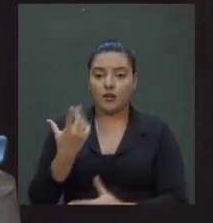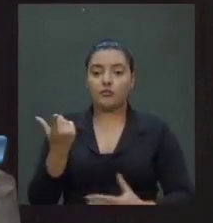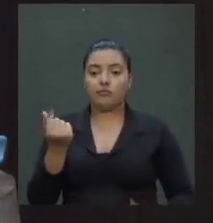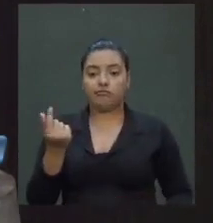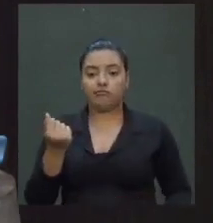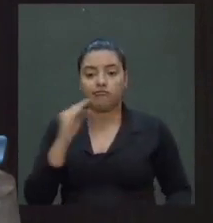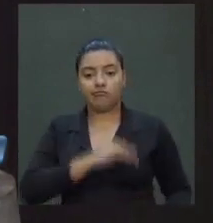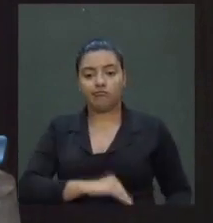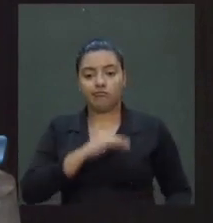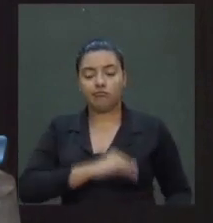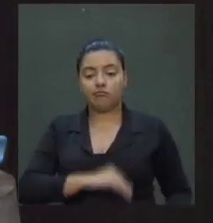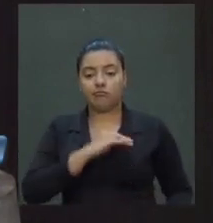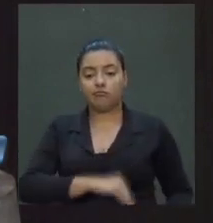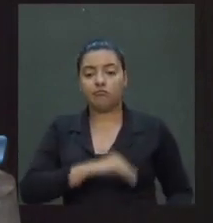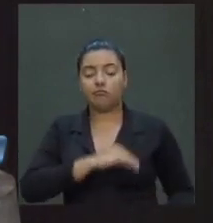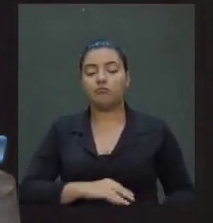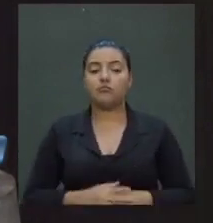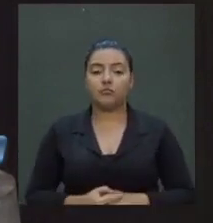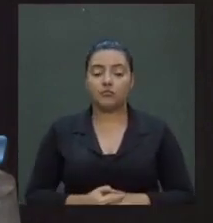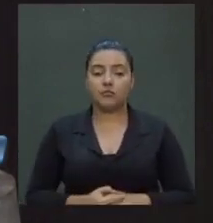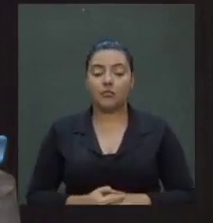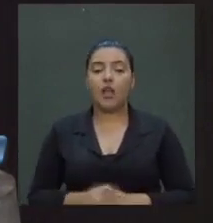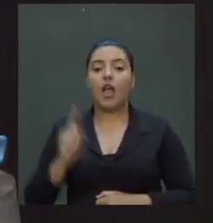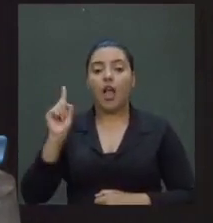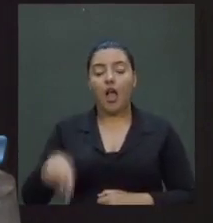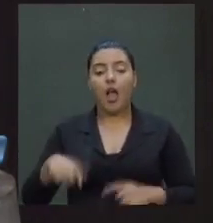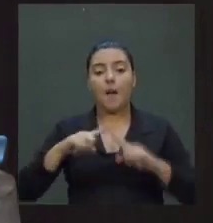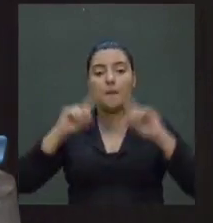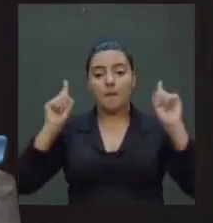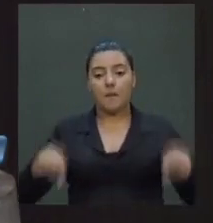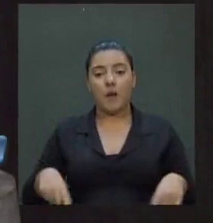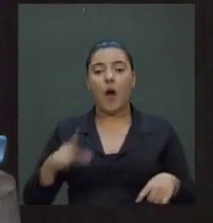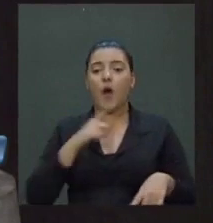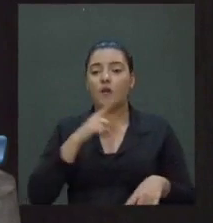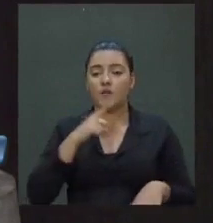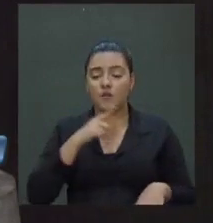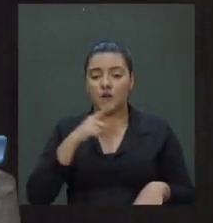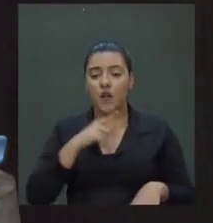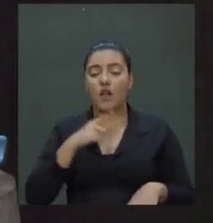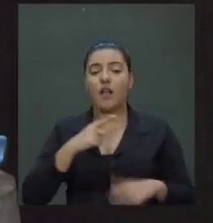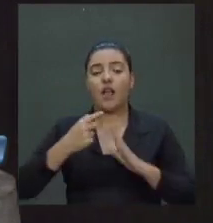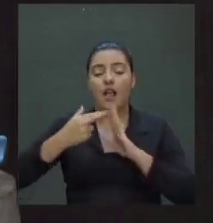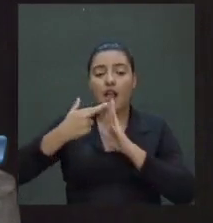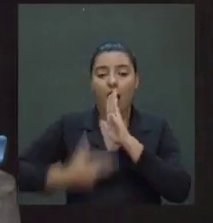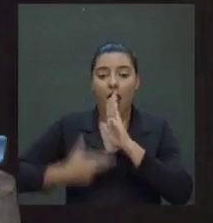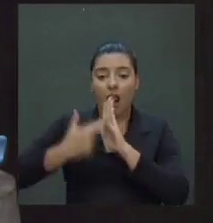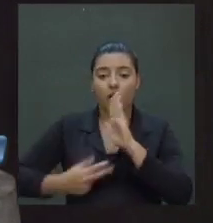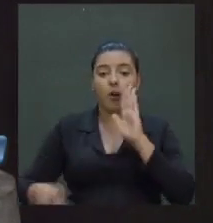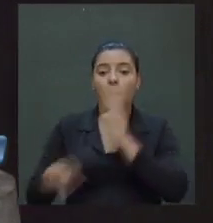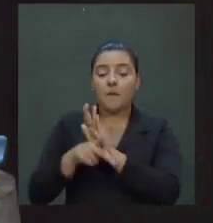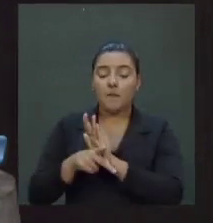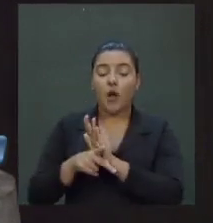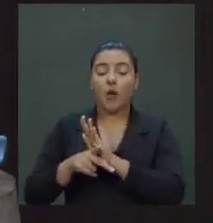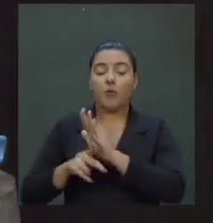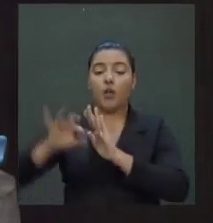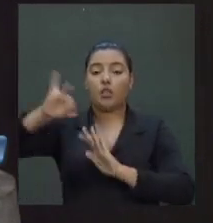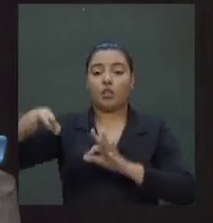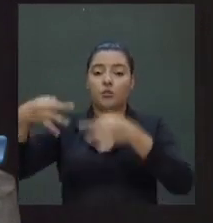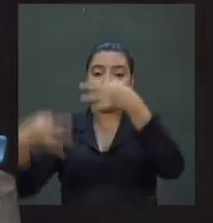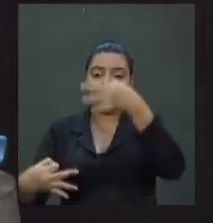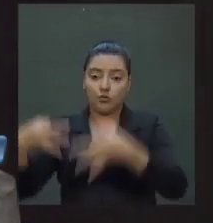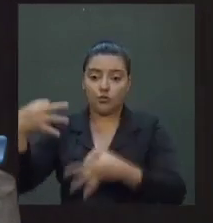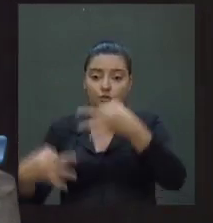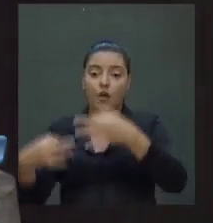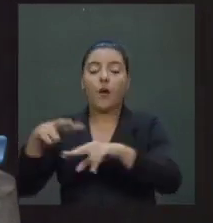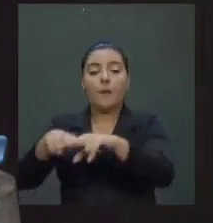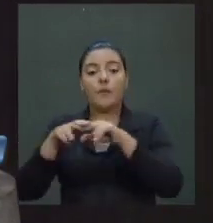remuneração por plantão judiciário, que é uma matéria não correlata à mensagem do Tribunal de Justiça. Portanto,